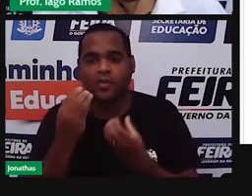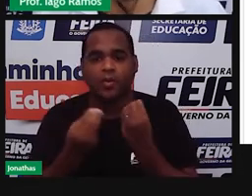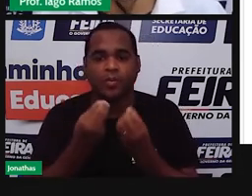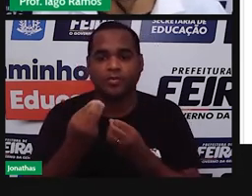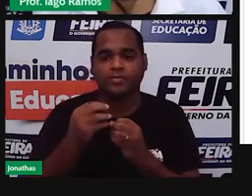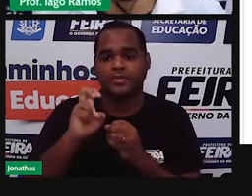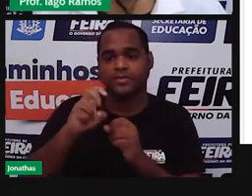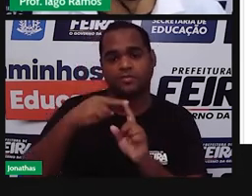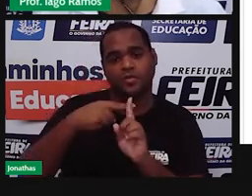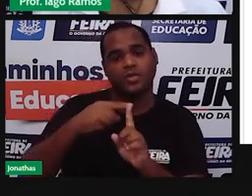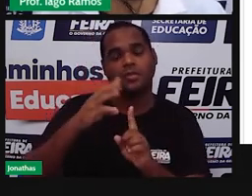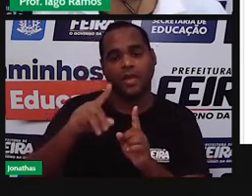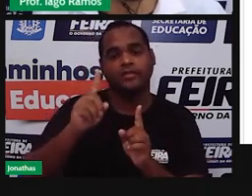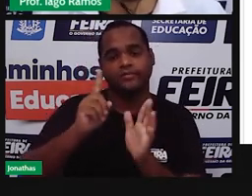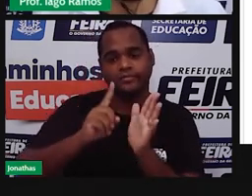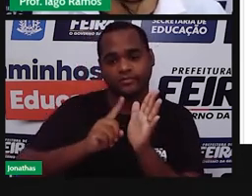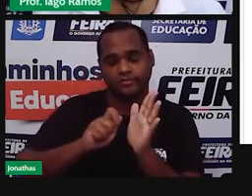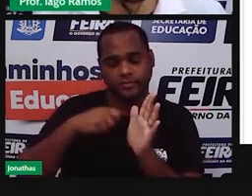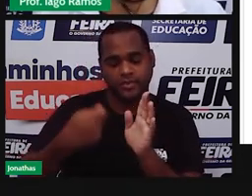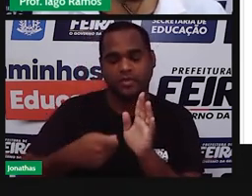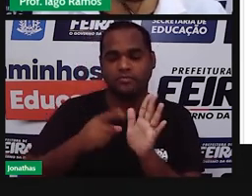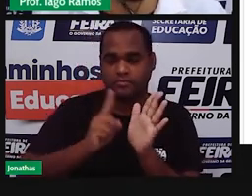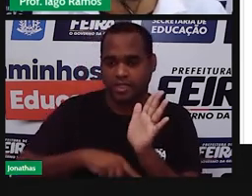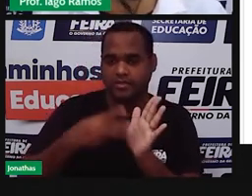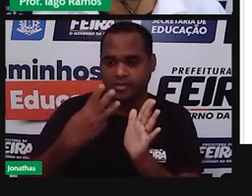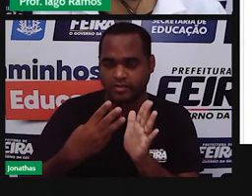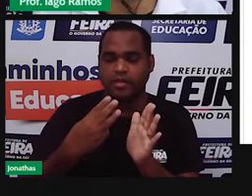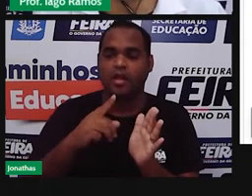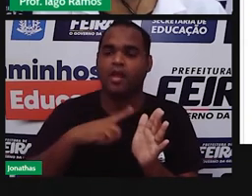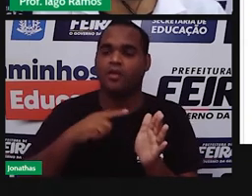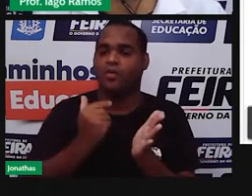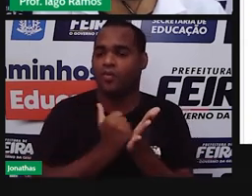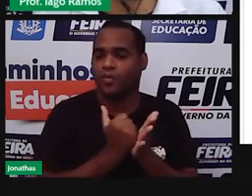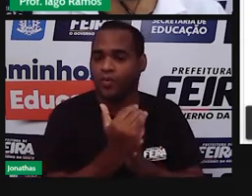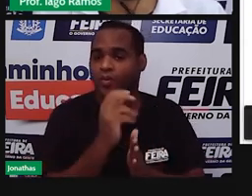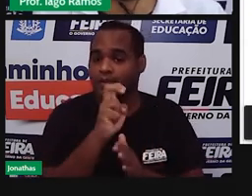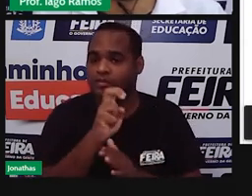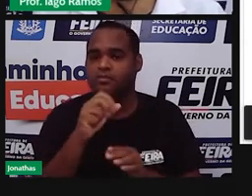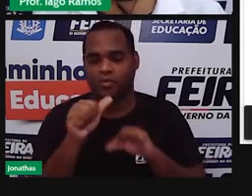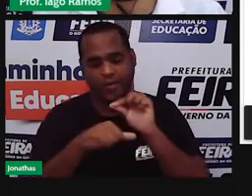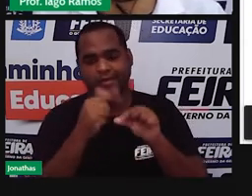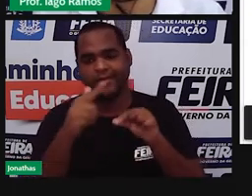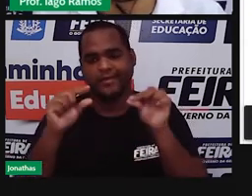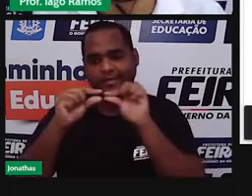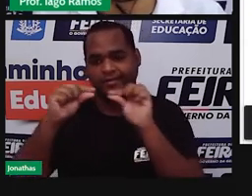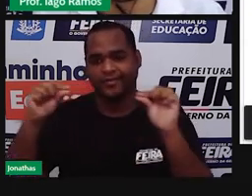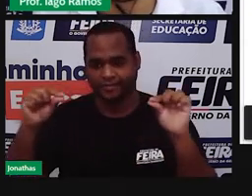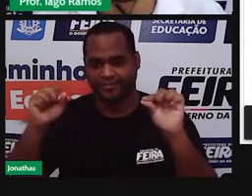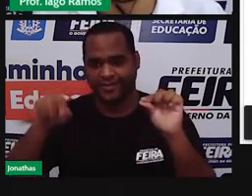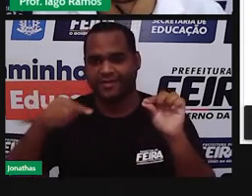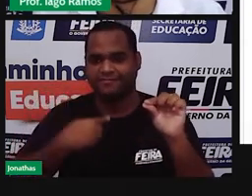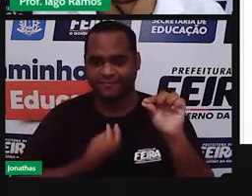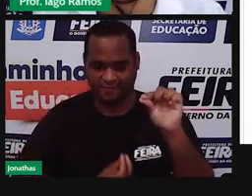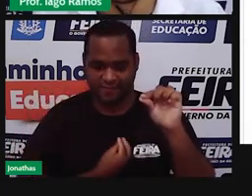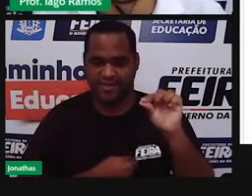5 positivo mais 3 negativo. Começou no 5, você bota um pontinho lá no 5.